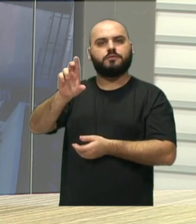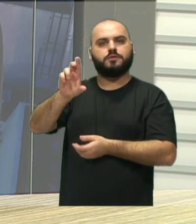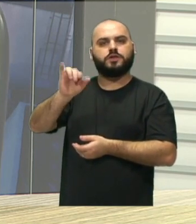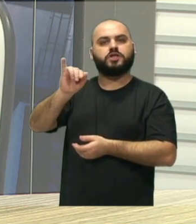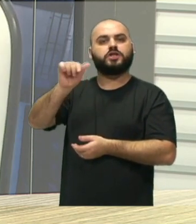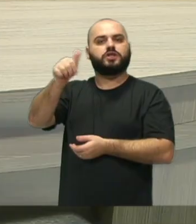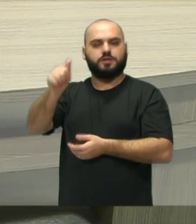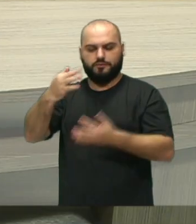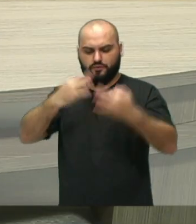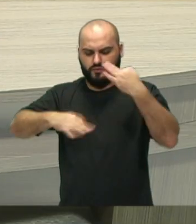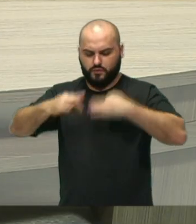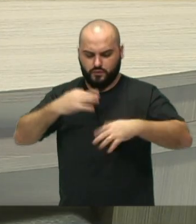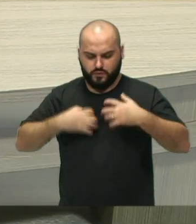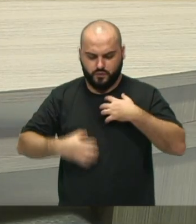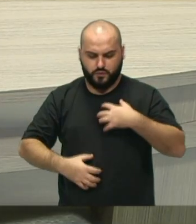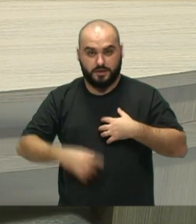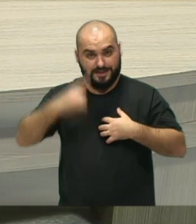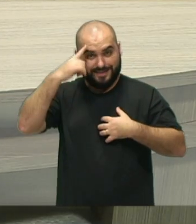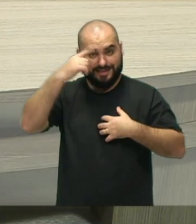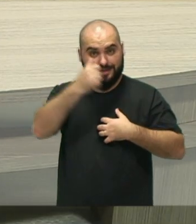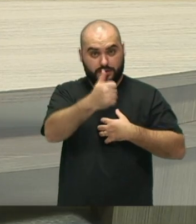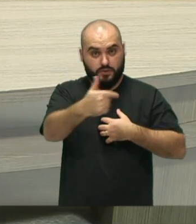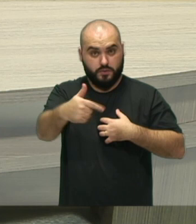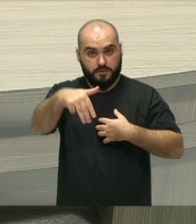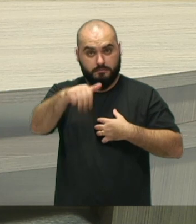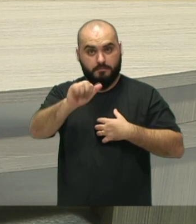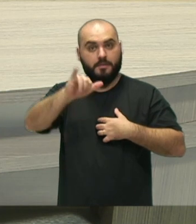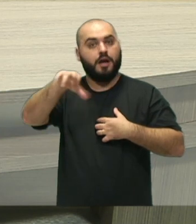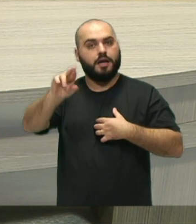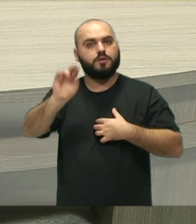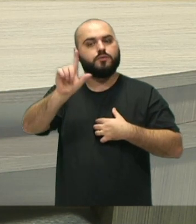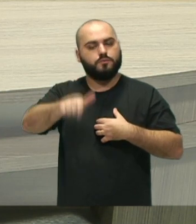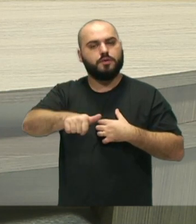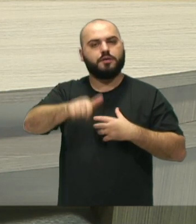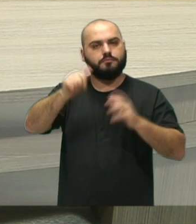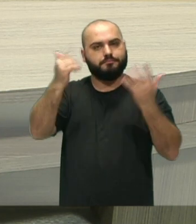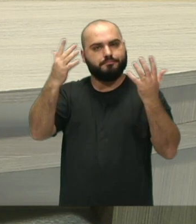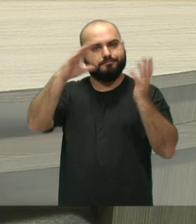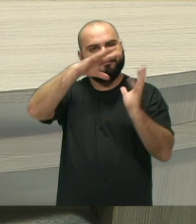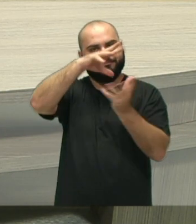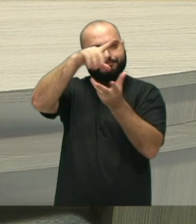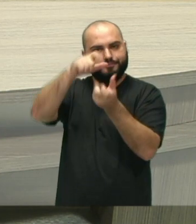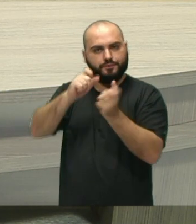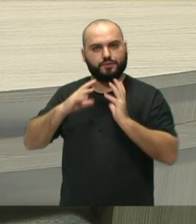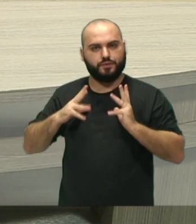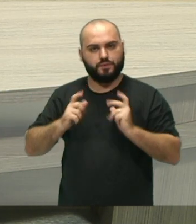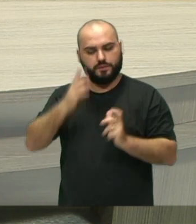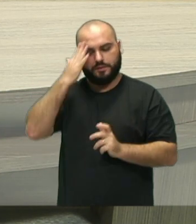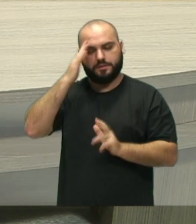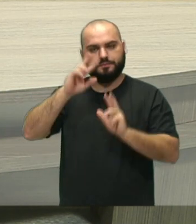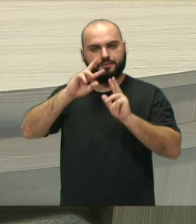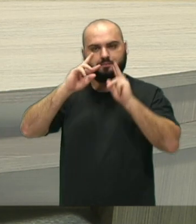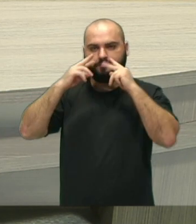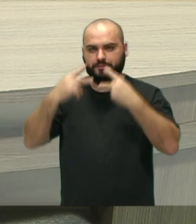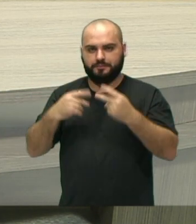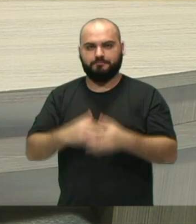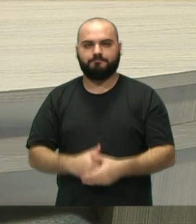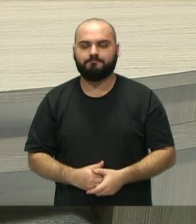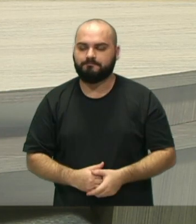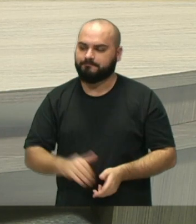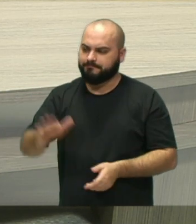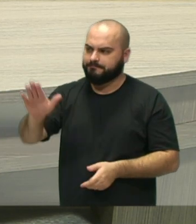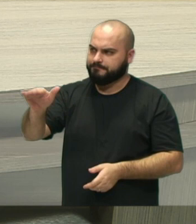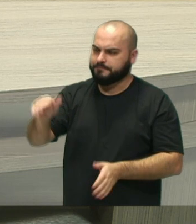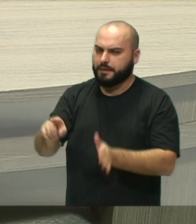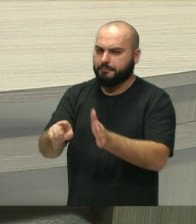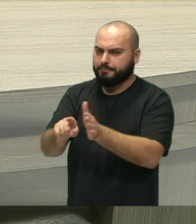dessa doença. Professora, a gente conversava agora no primeiro bloco, que terminamos com esse assunto, né,